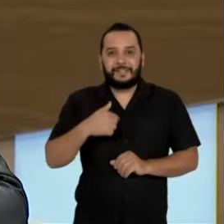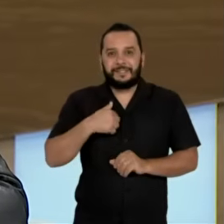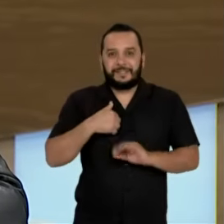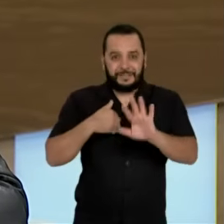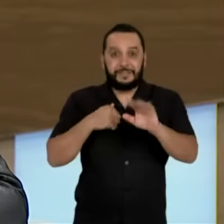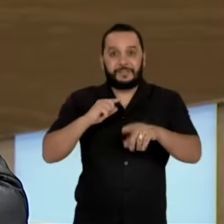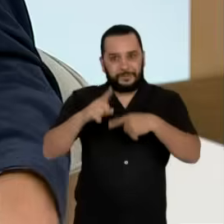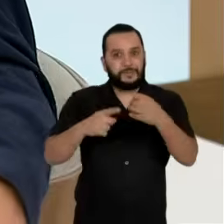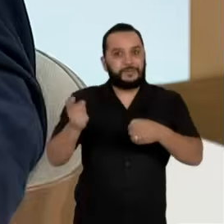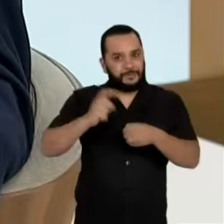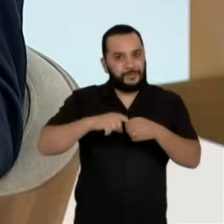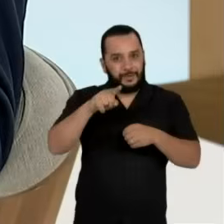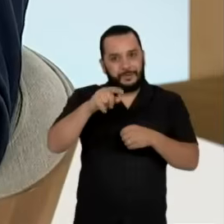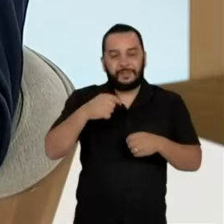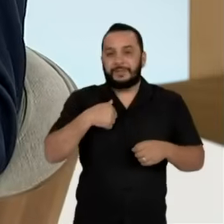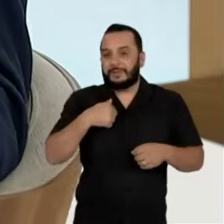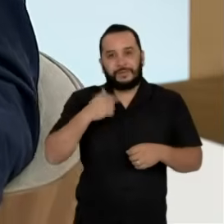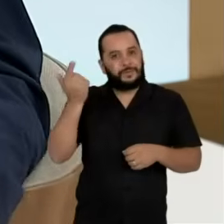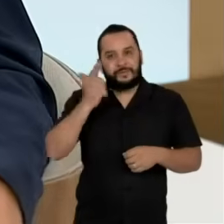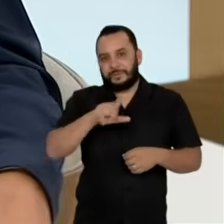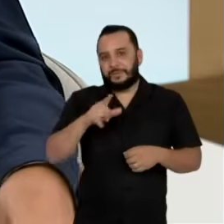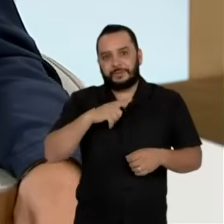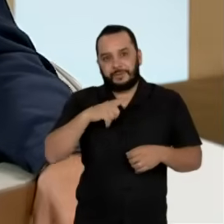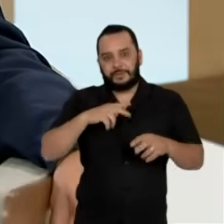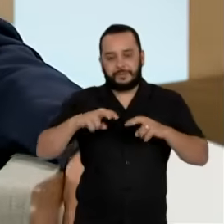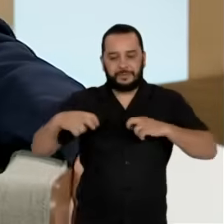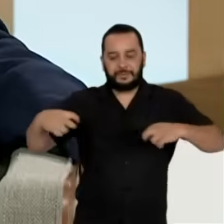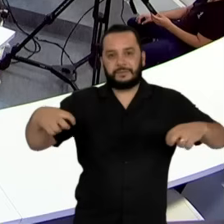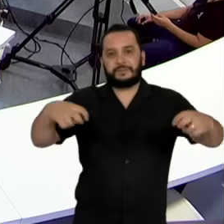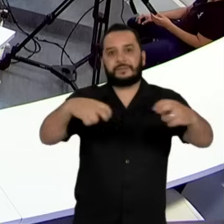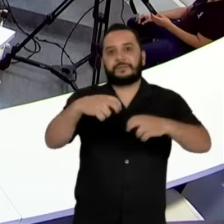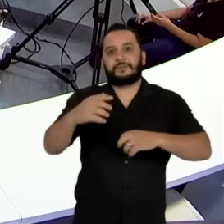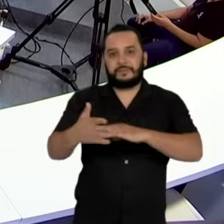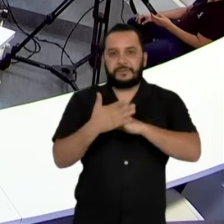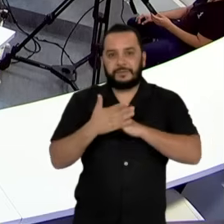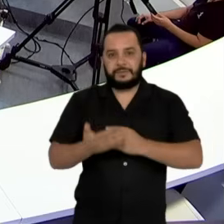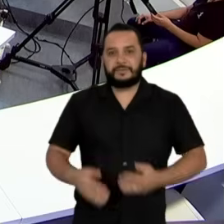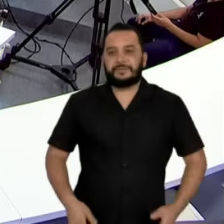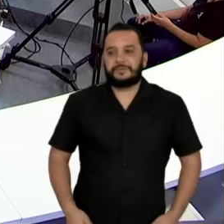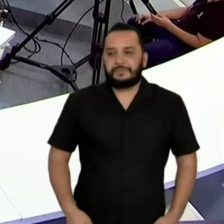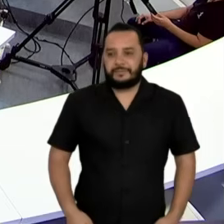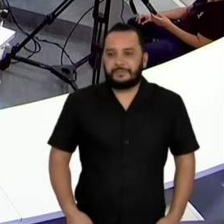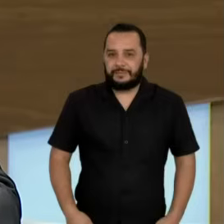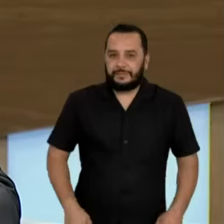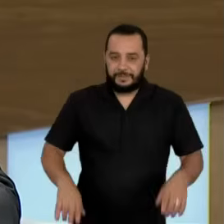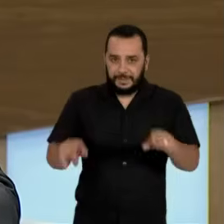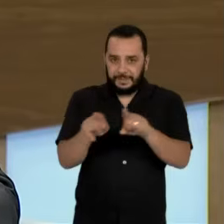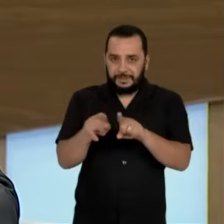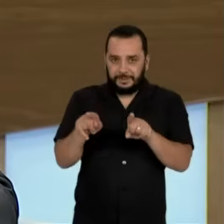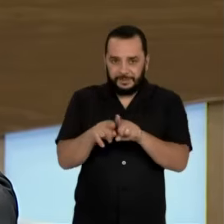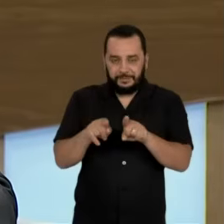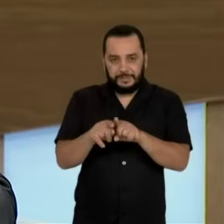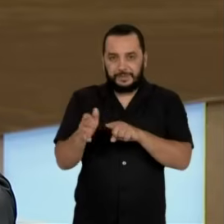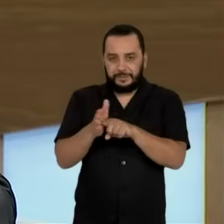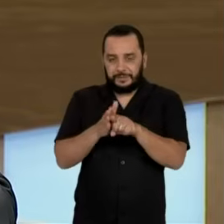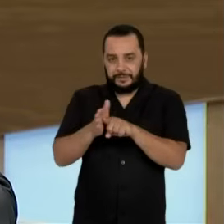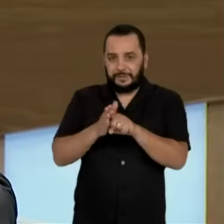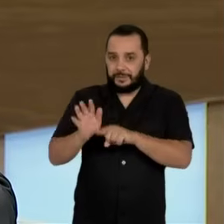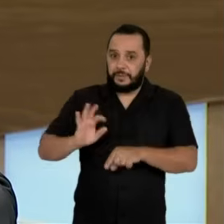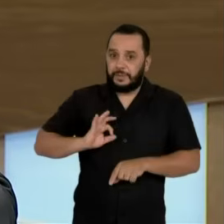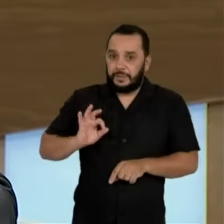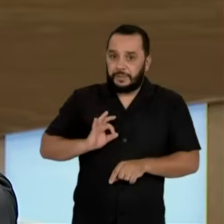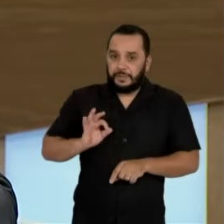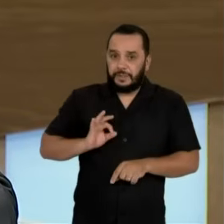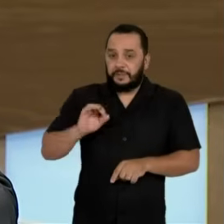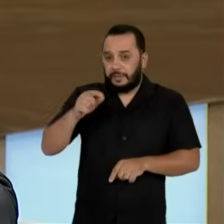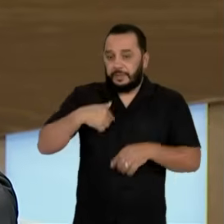gente volta, doutor, senão eu não consigo fazer a roda girar. O senhor precisa me ajudar um pouquinho. Queria voltar um pouco para a operação policial. O senhor tem relatado em